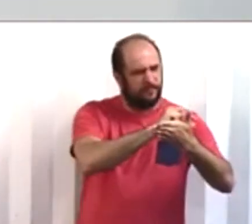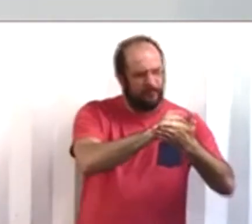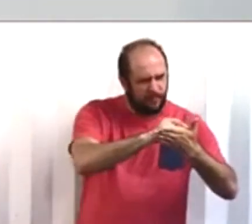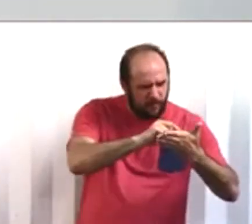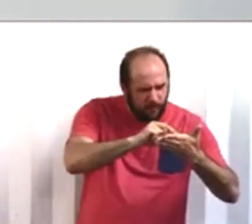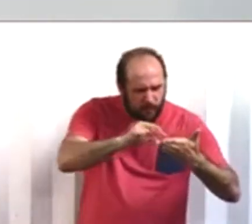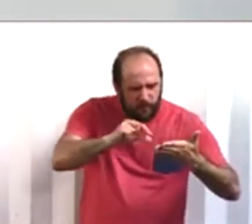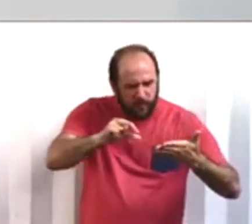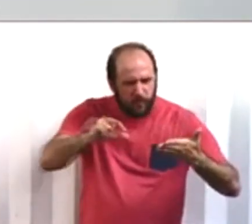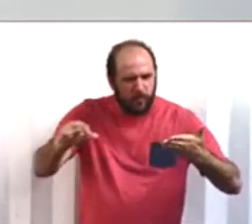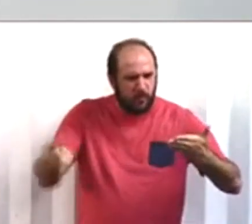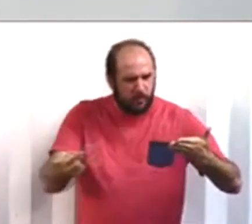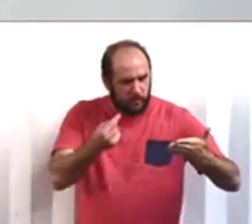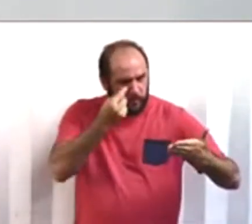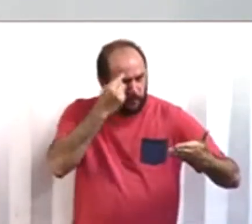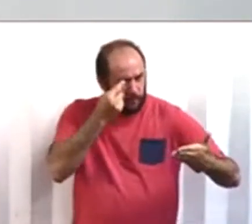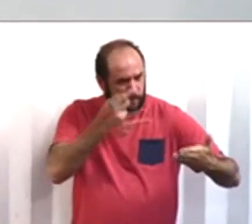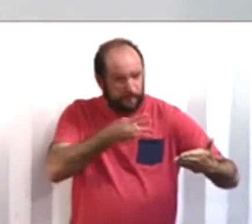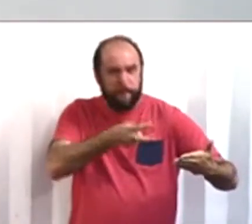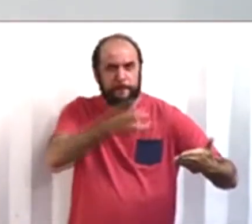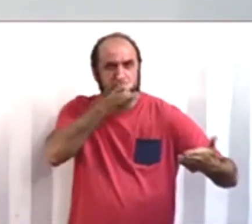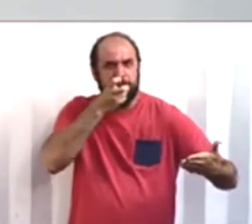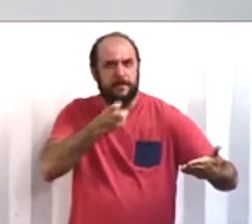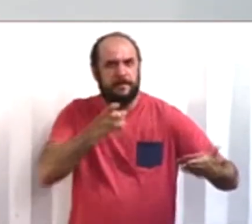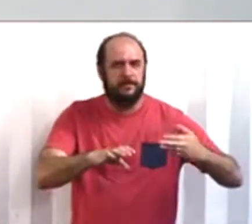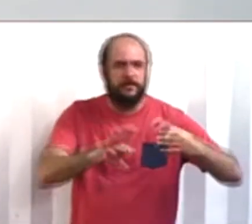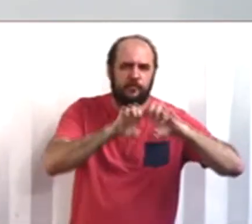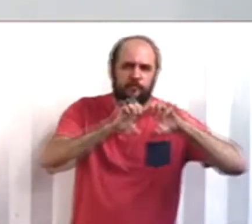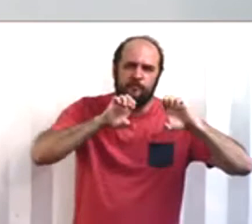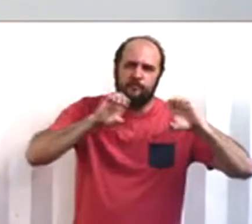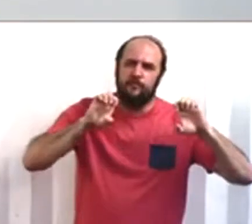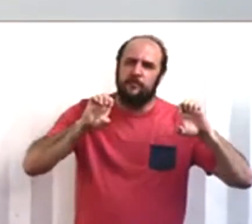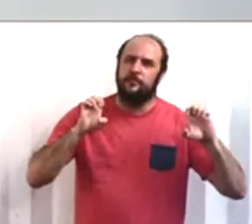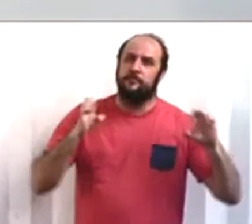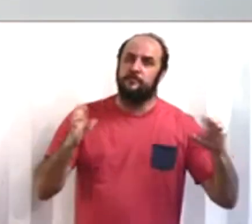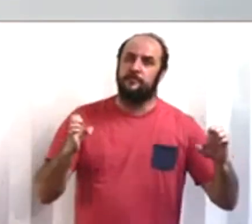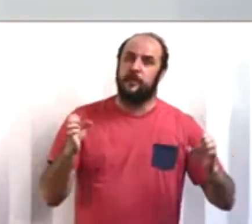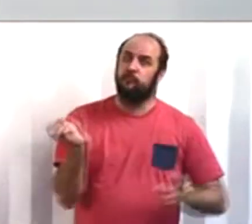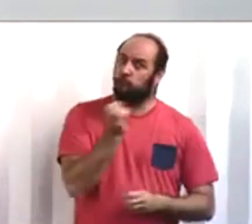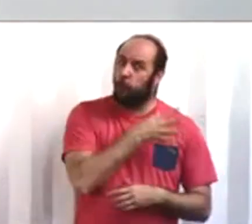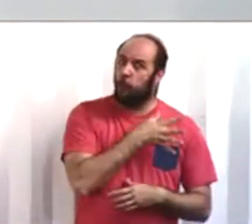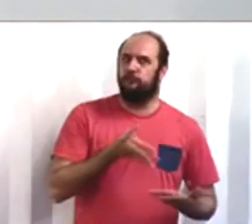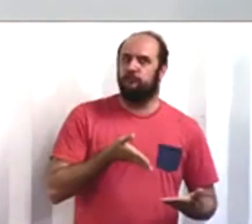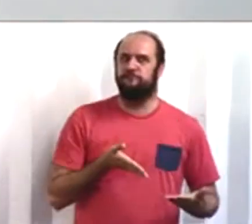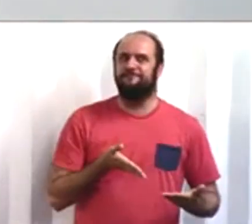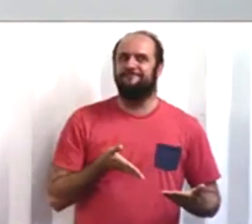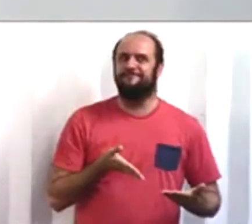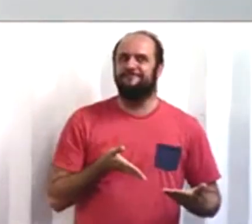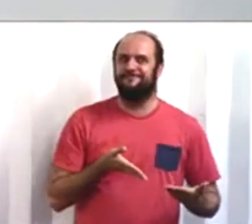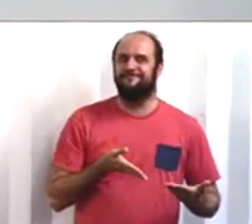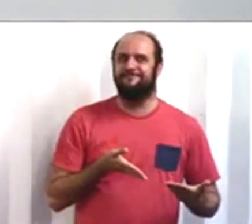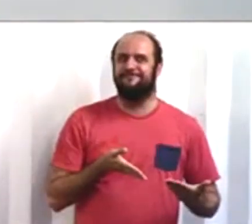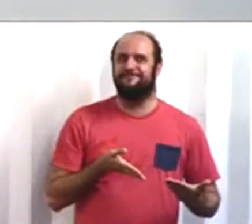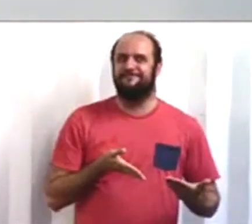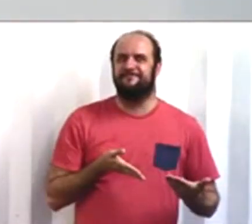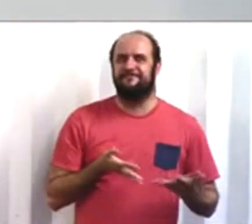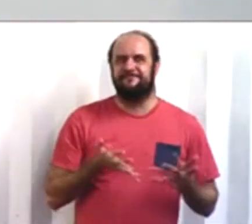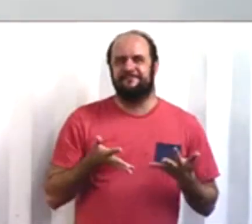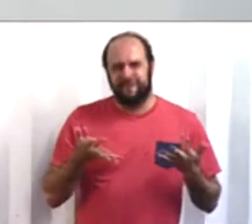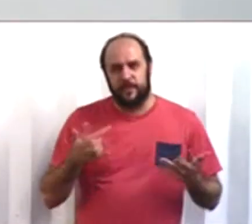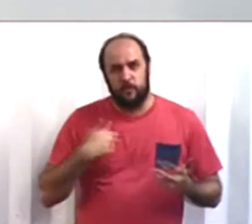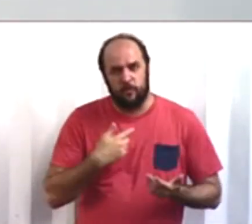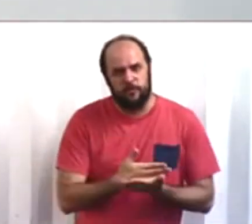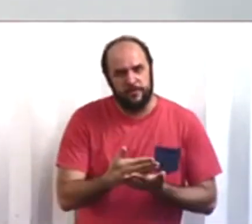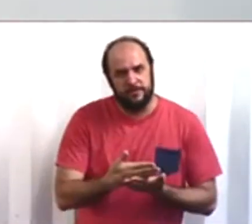parece nos levar ao senso de que o Evangelho é uma coisa nova. Por isso eu comecei